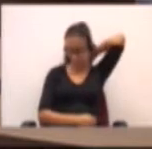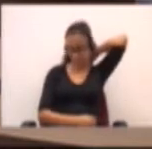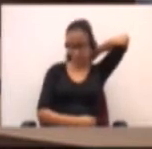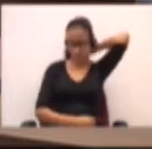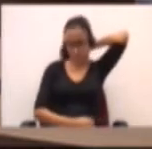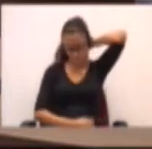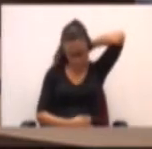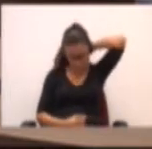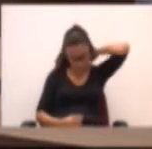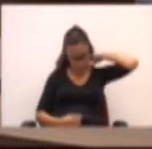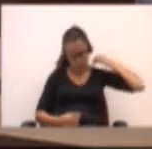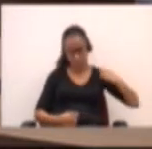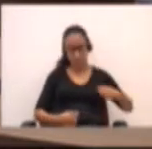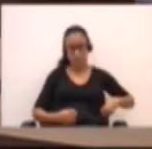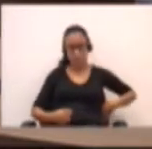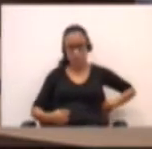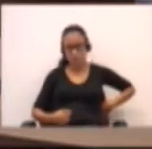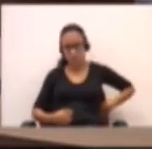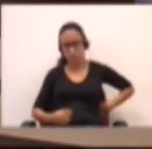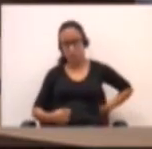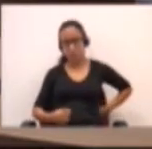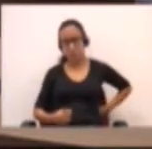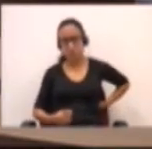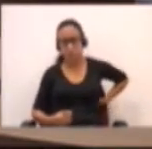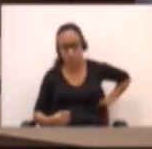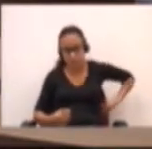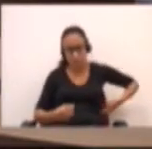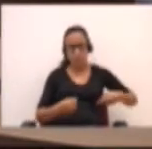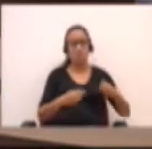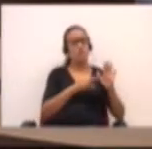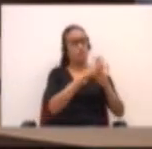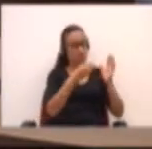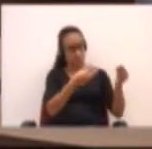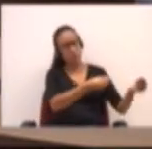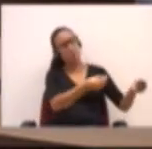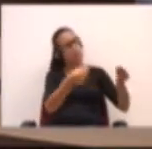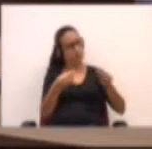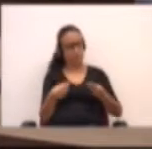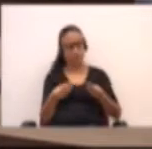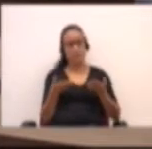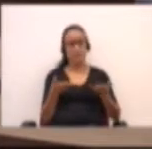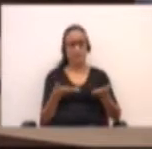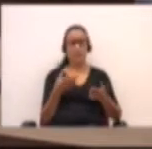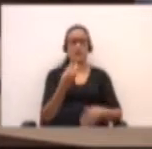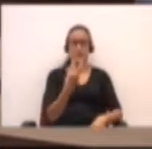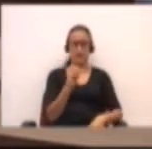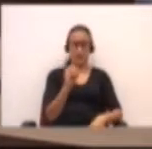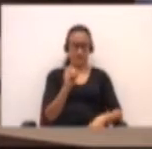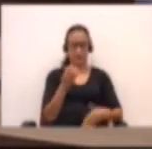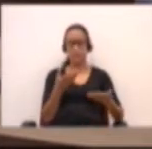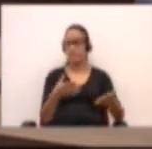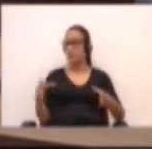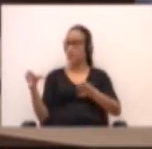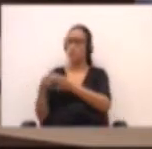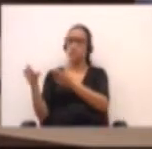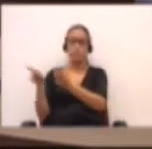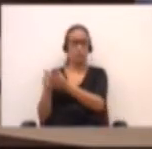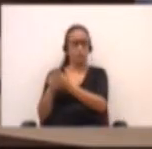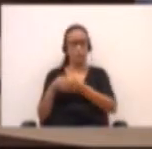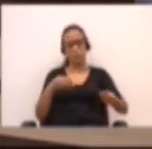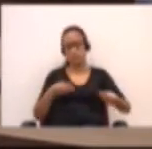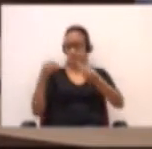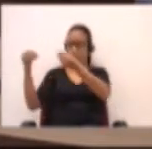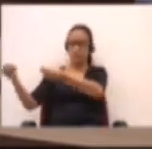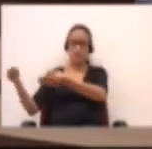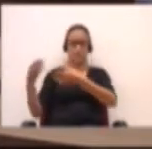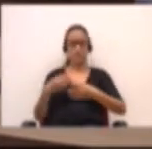Encaminhe-se. A presidência recebe a presente emenda número 30 e encaminha às comissões.